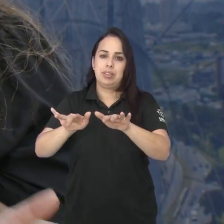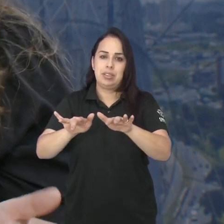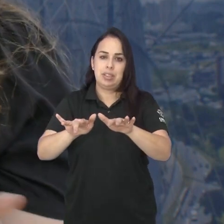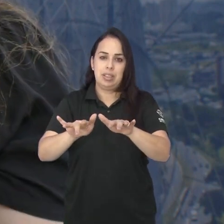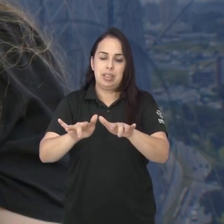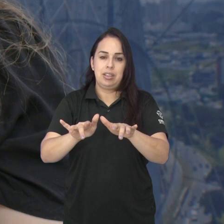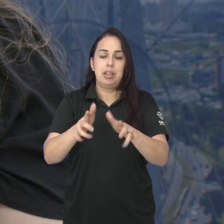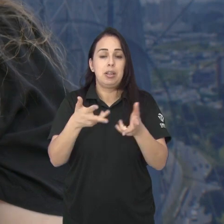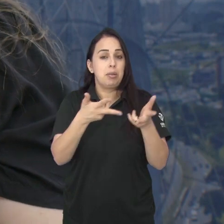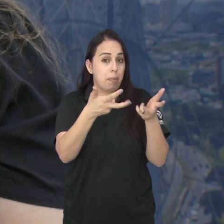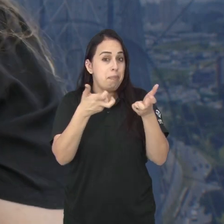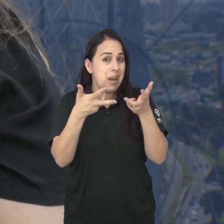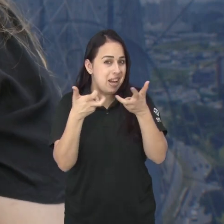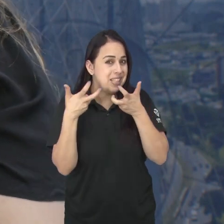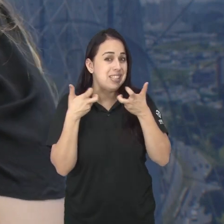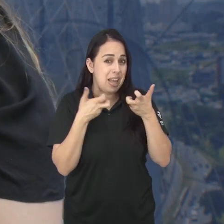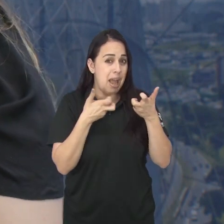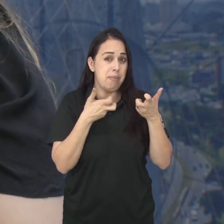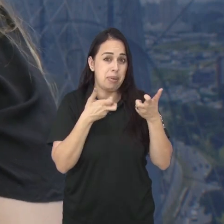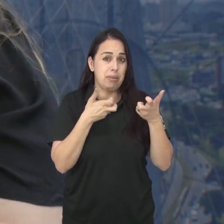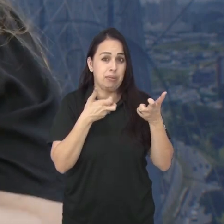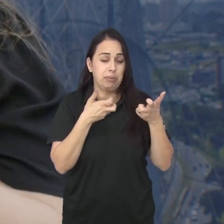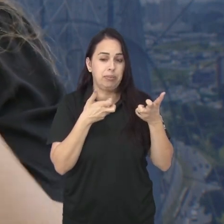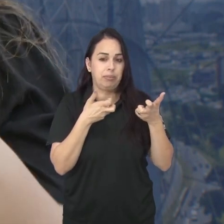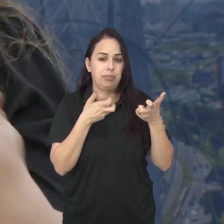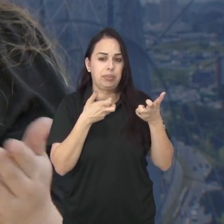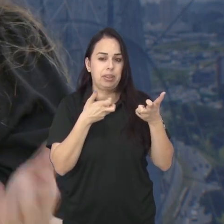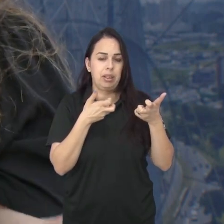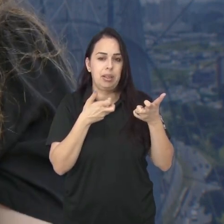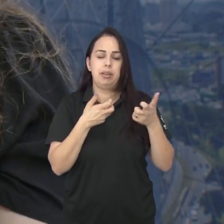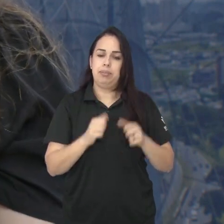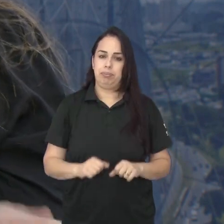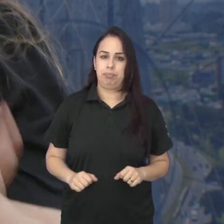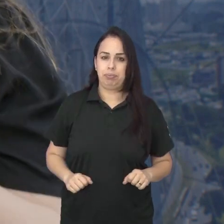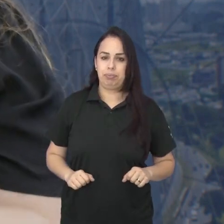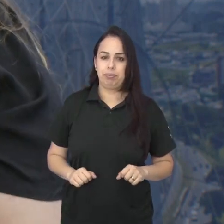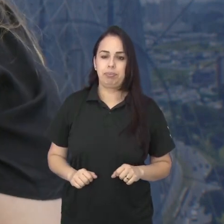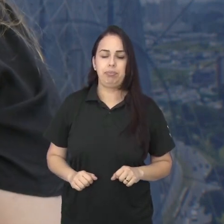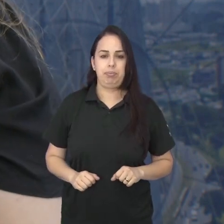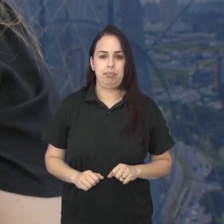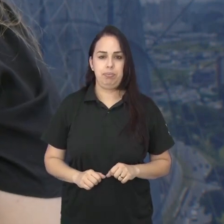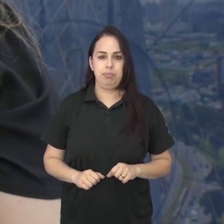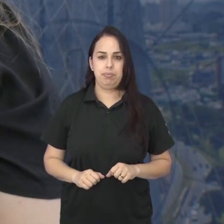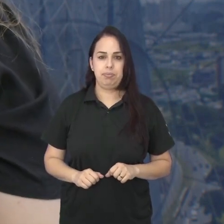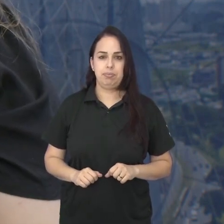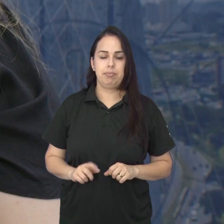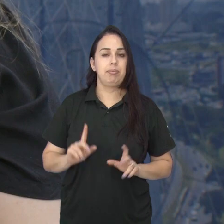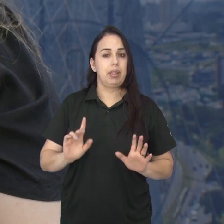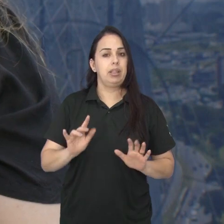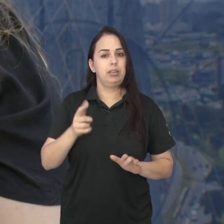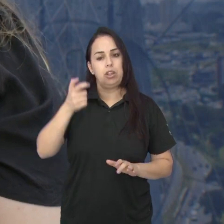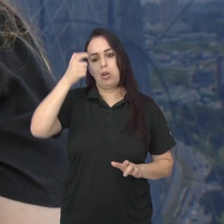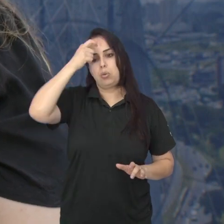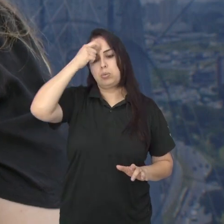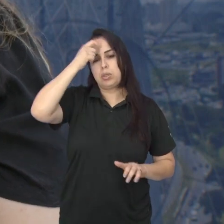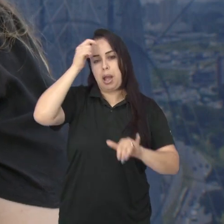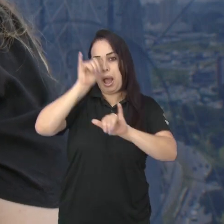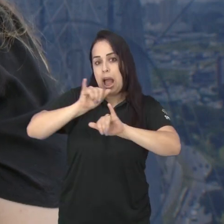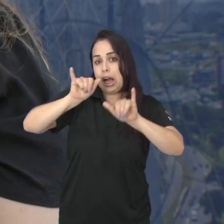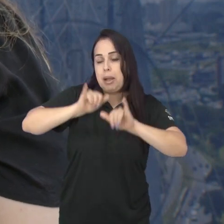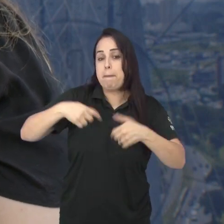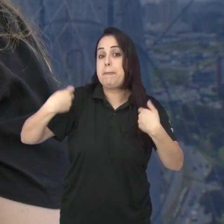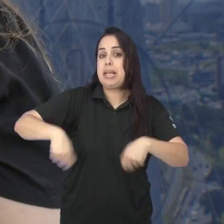oceano atualmente é muito maior do que se esperaria. E a grande conscientização que as